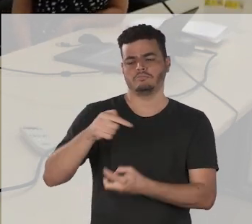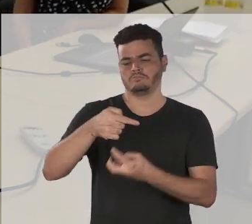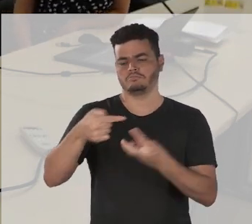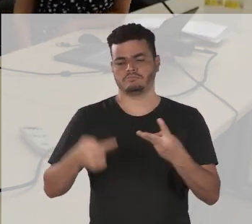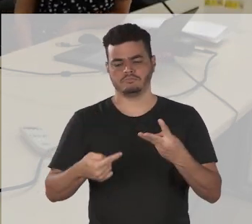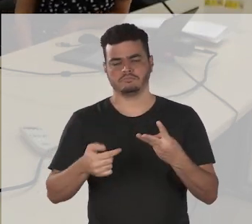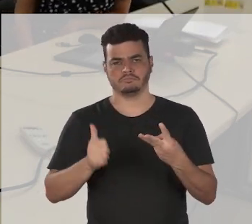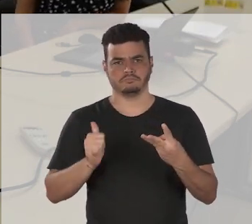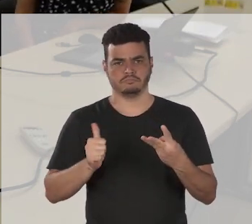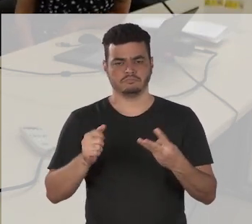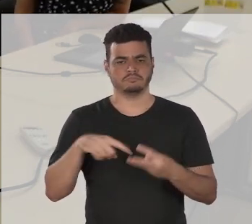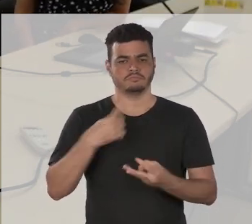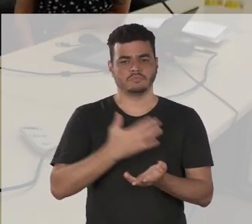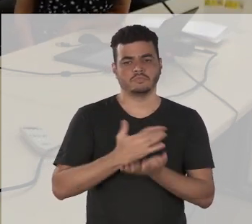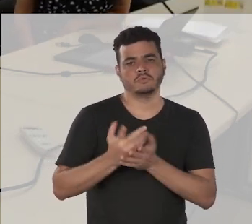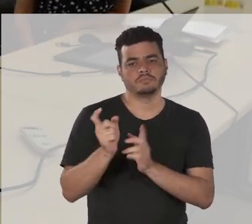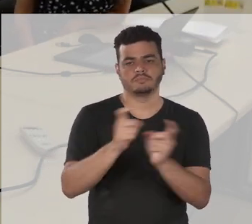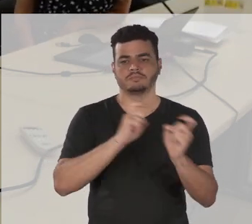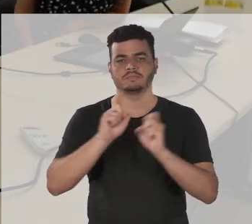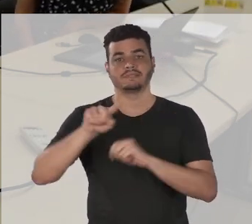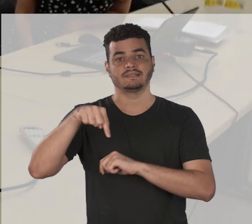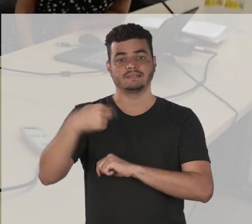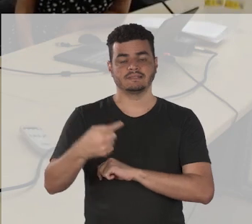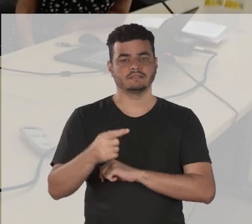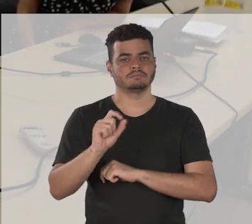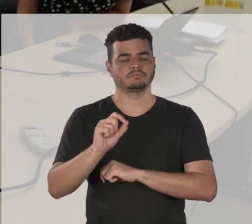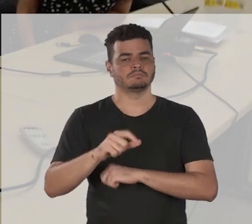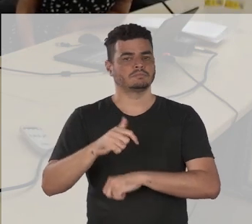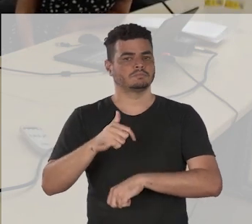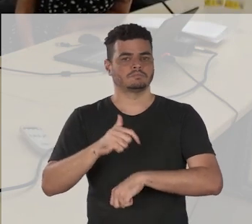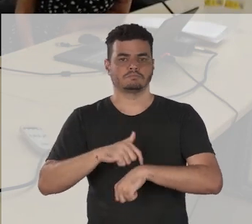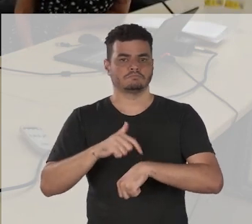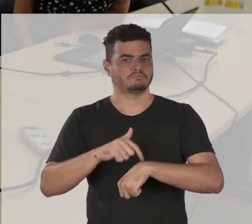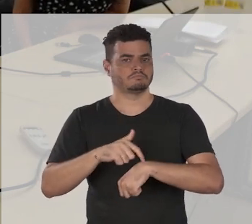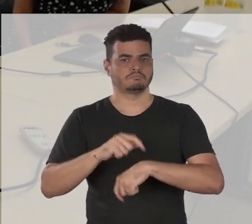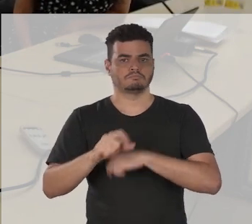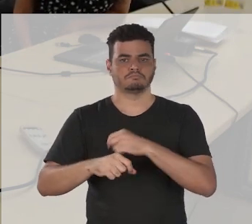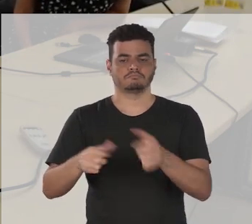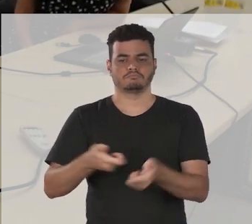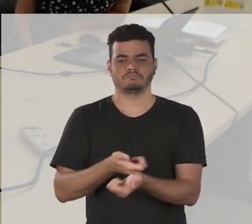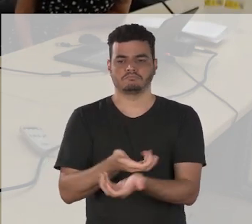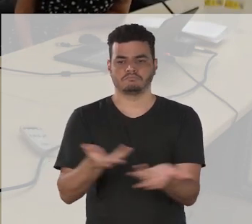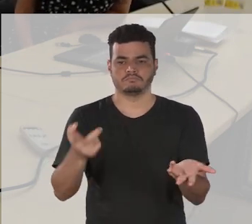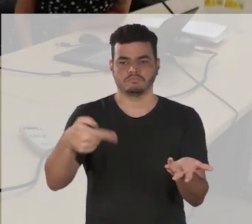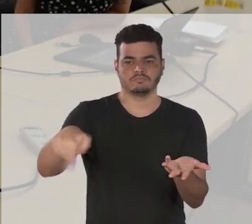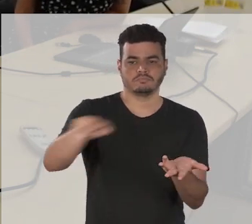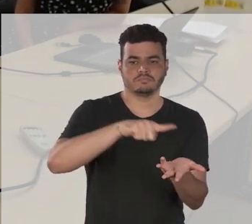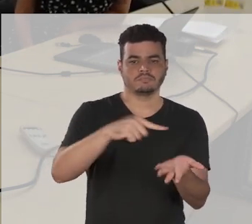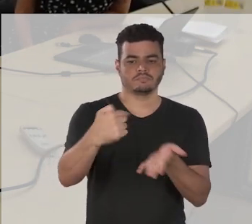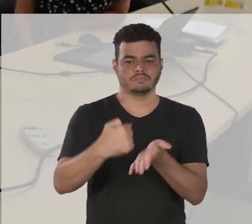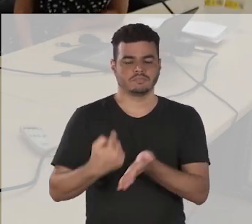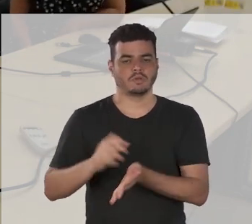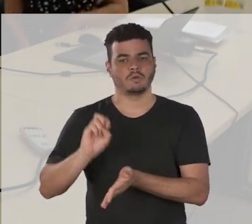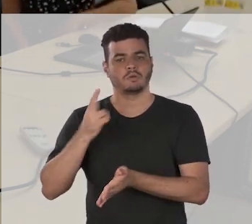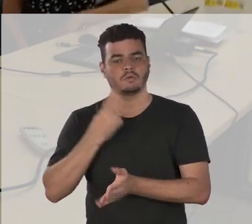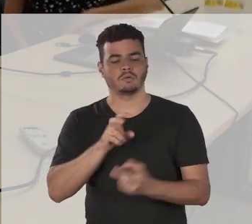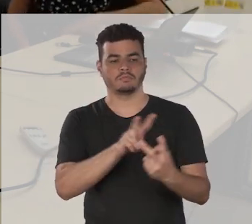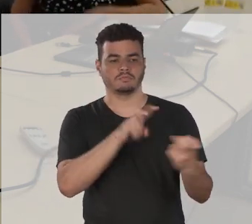o diálogo e depois eu já passo aqui para o público e para as questões que estão no